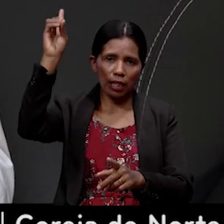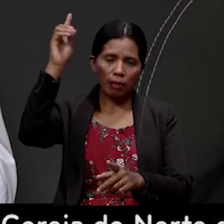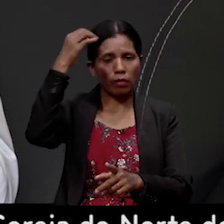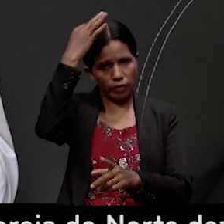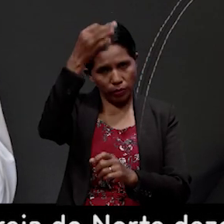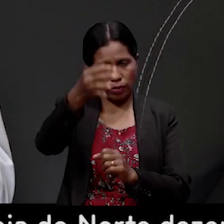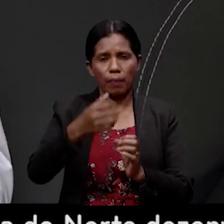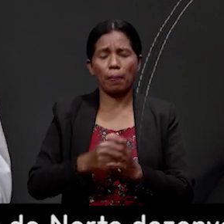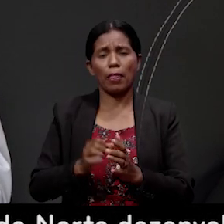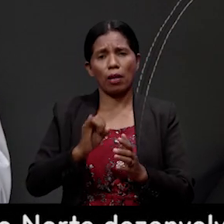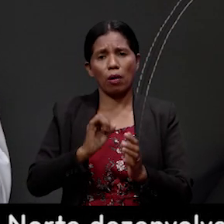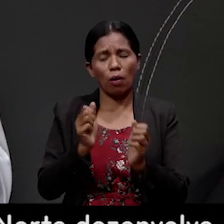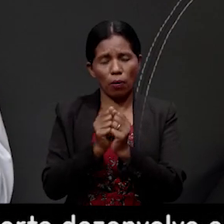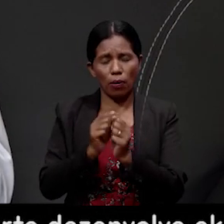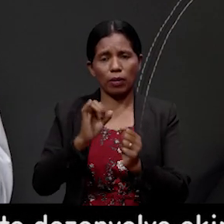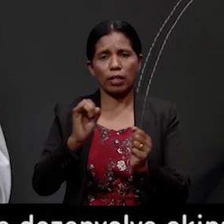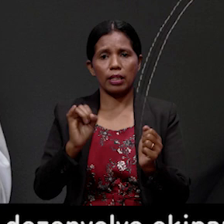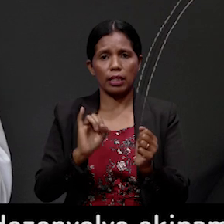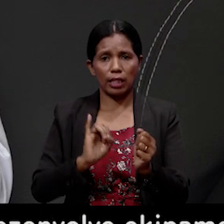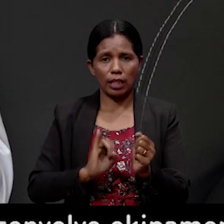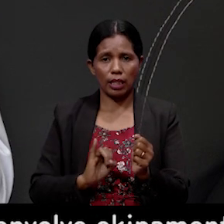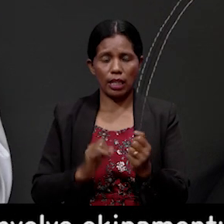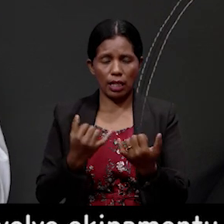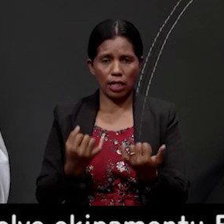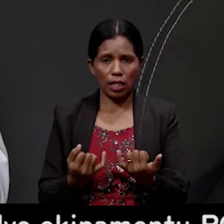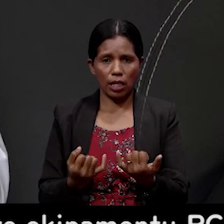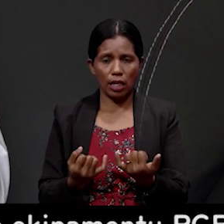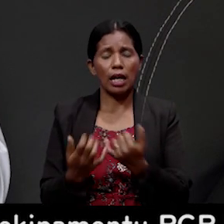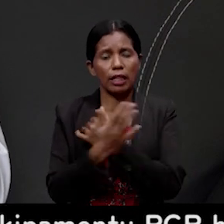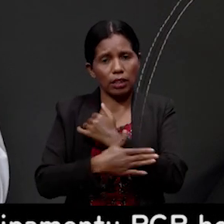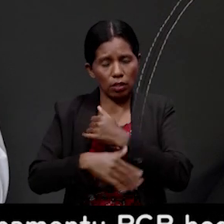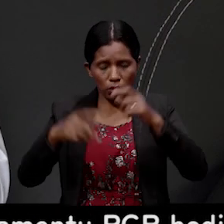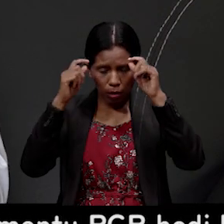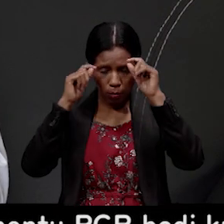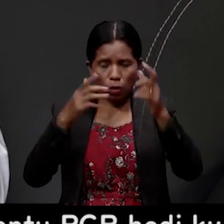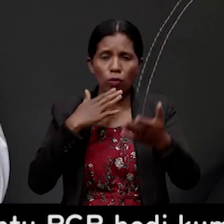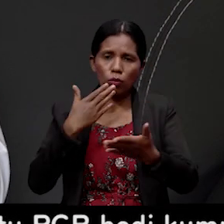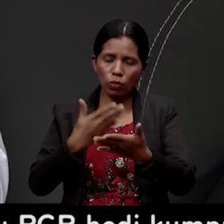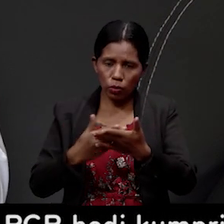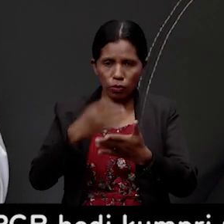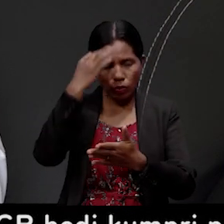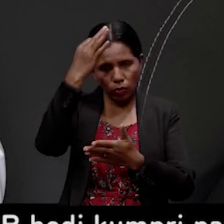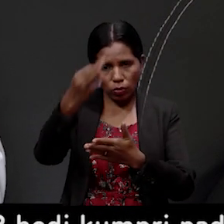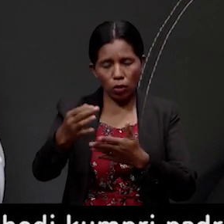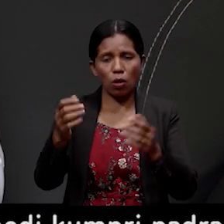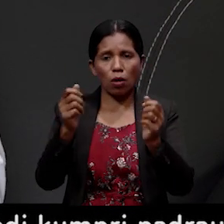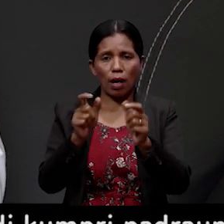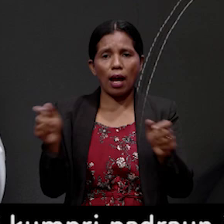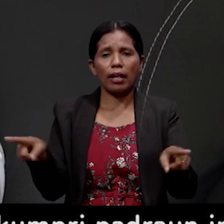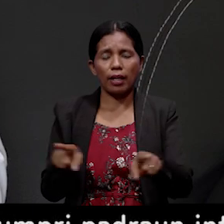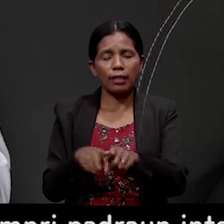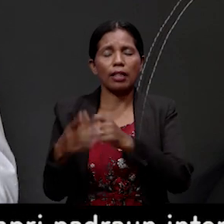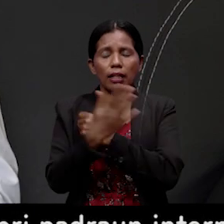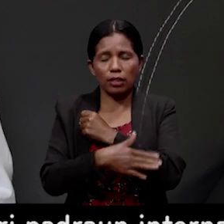Nemaka, Rai Timor, Bele Diaclio e Bele compete com a nação selo que é mundo